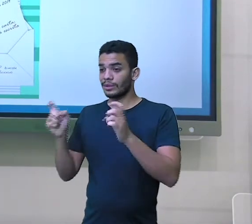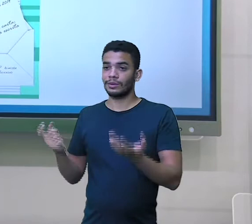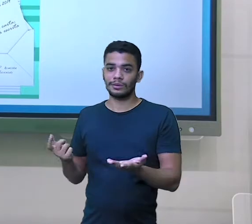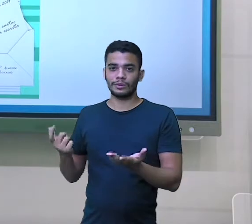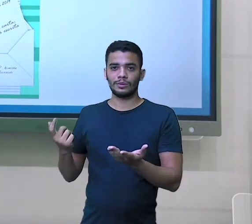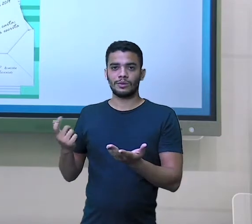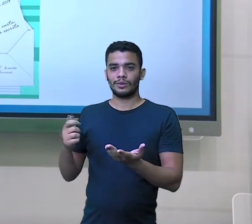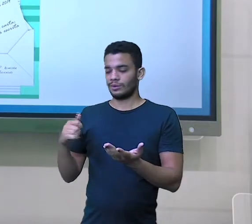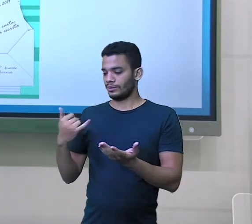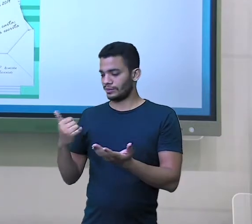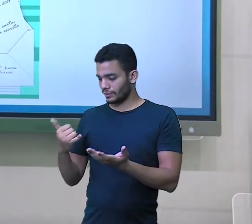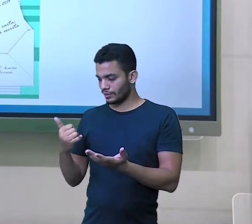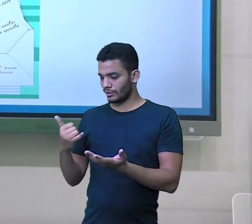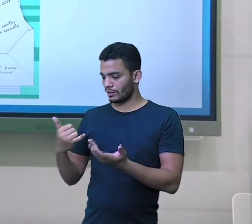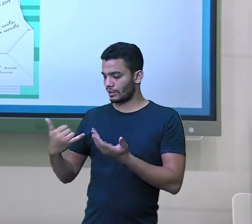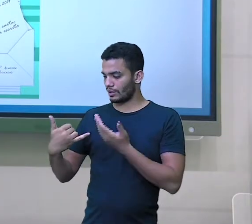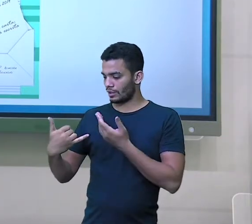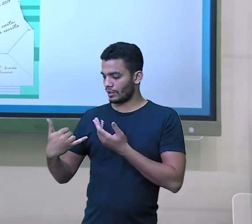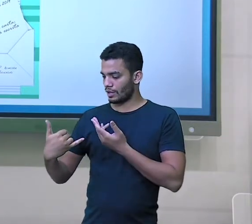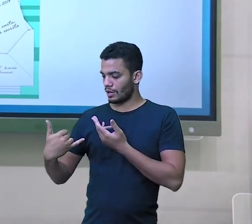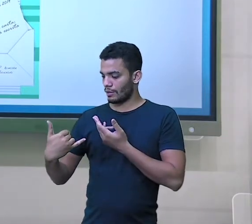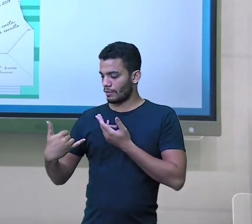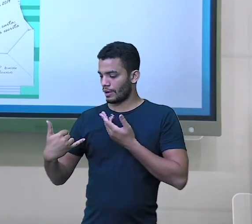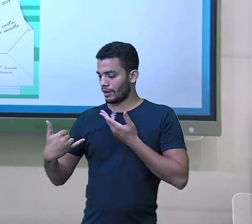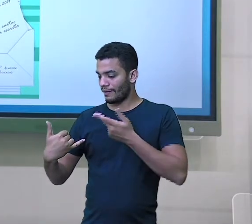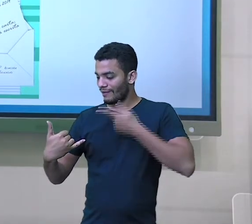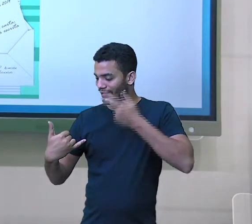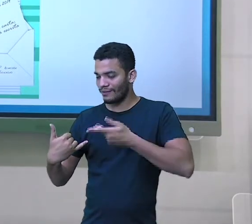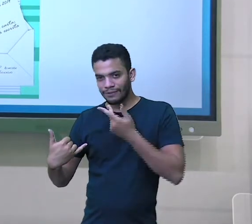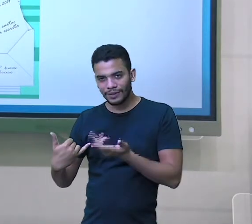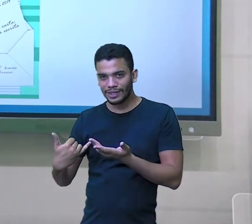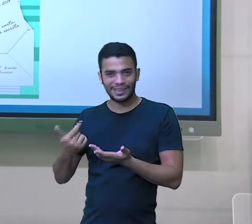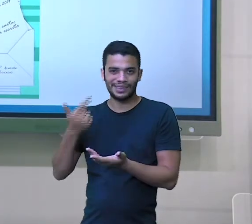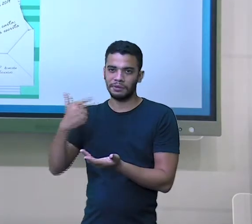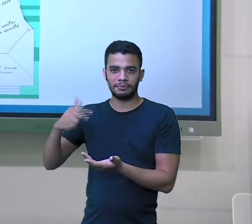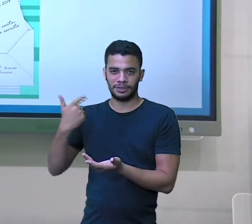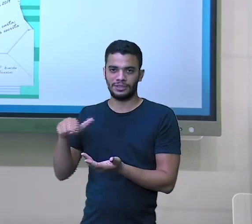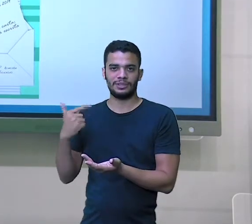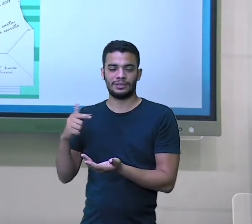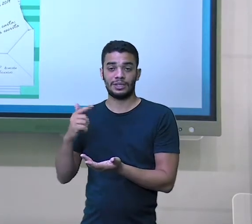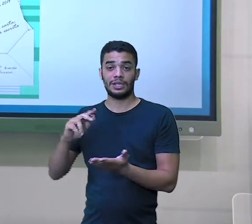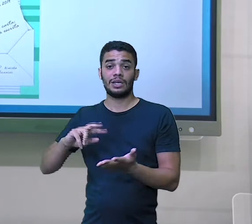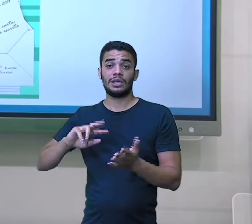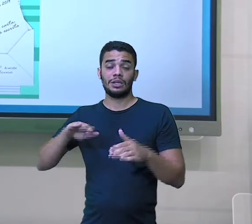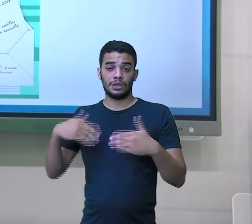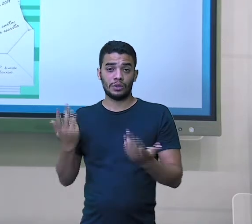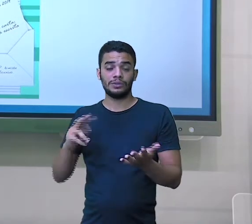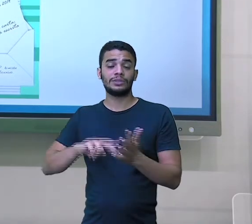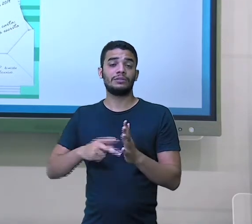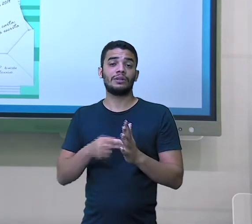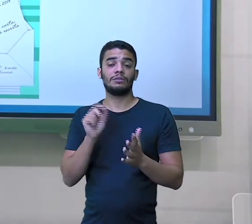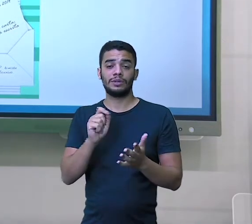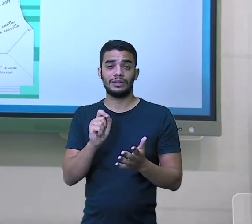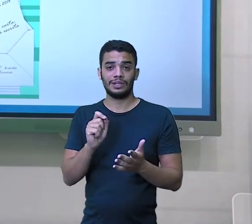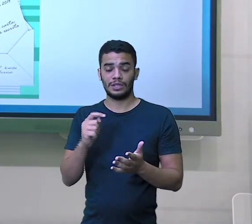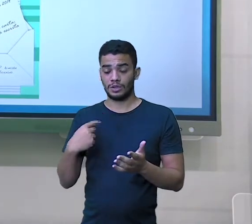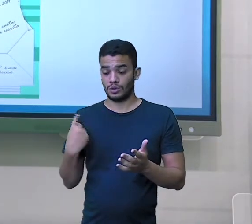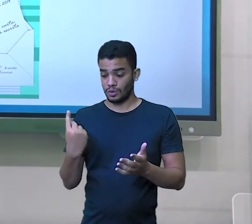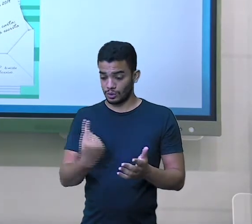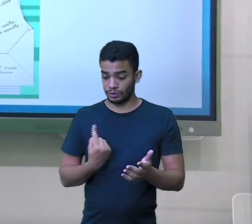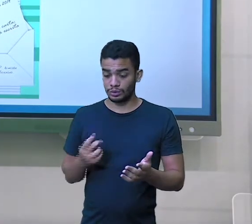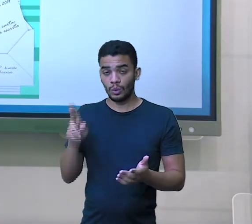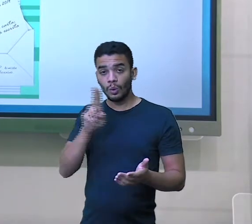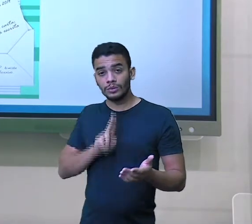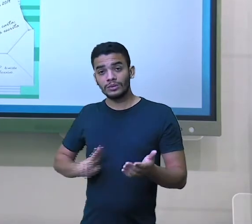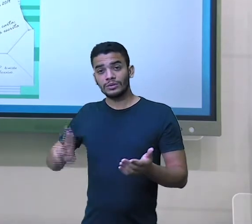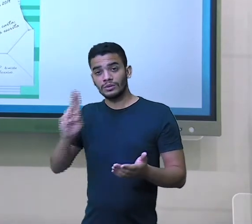as cartas eram muito utilizadas para nos comunicarmos com quem estava distante. Aquela prima